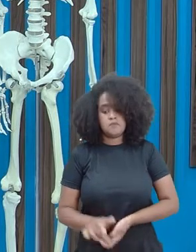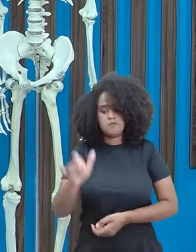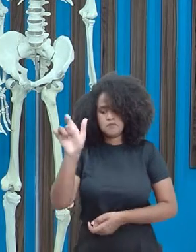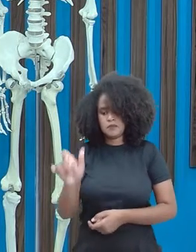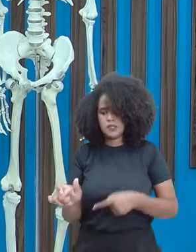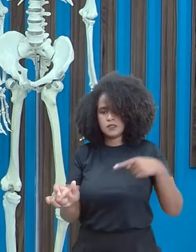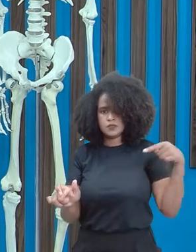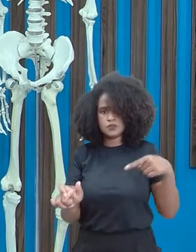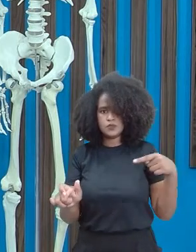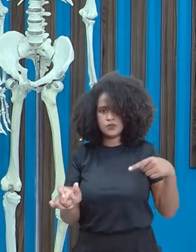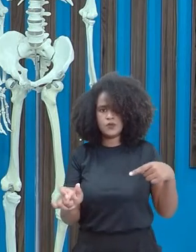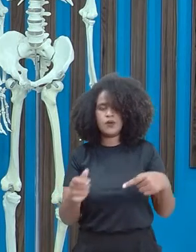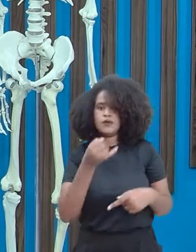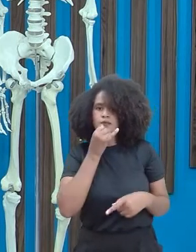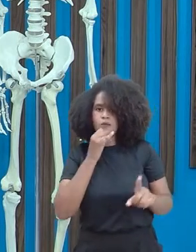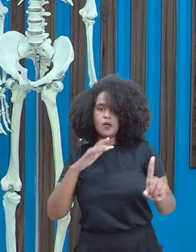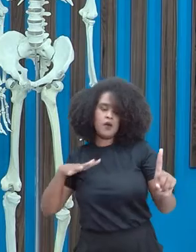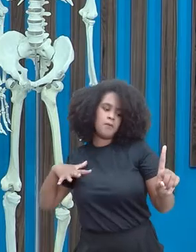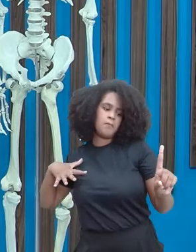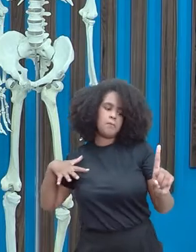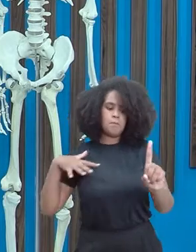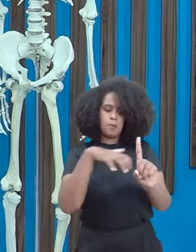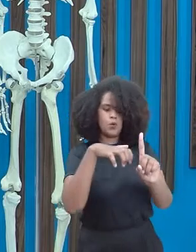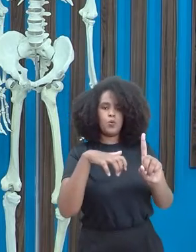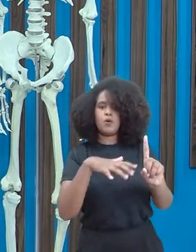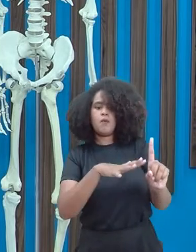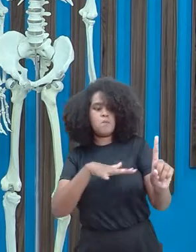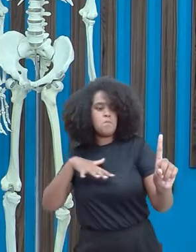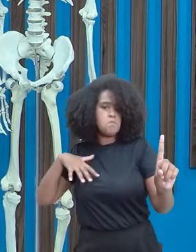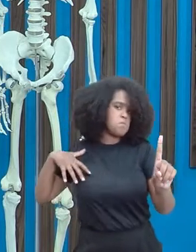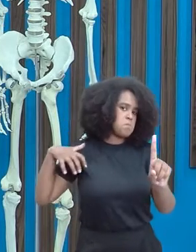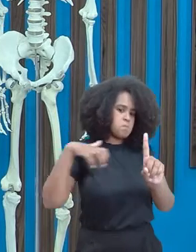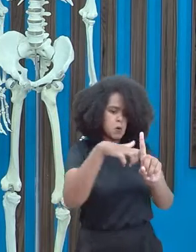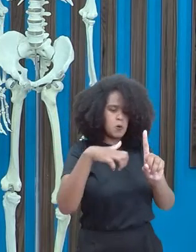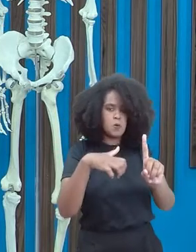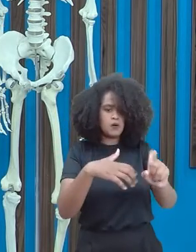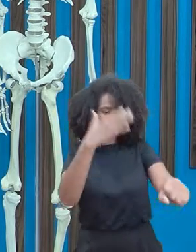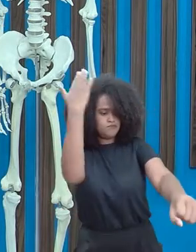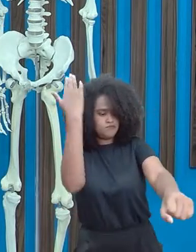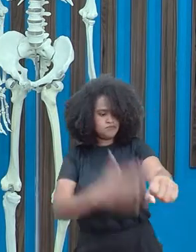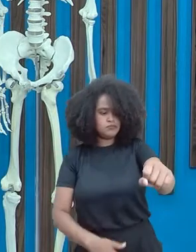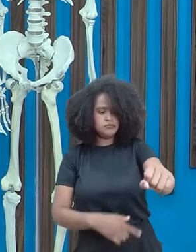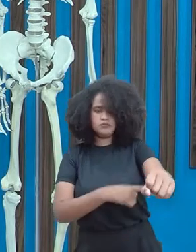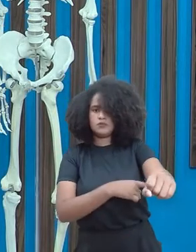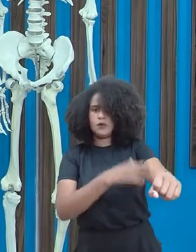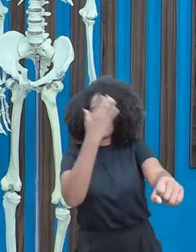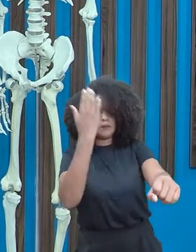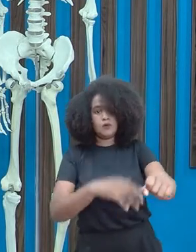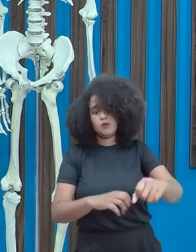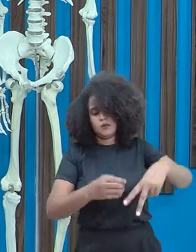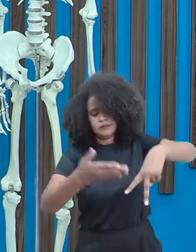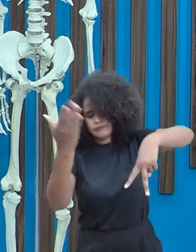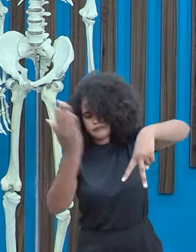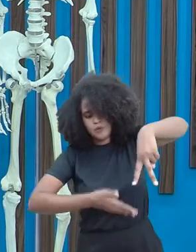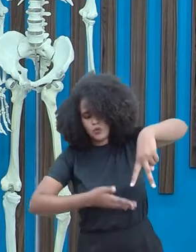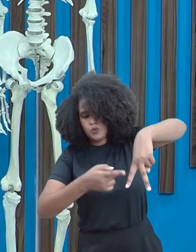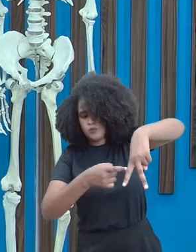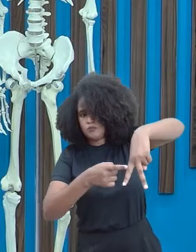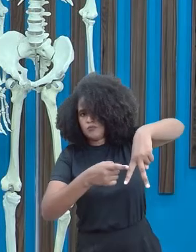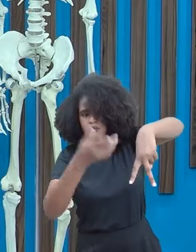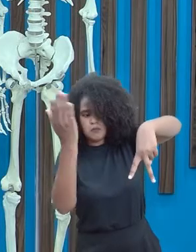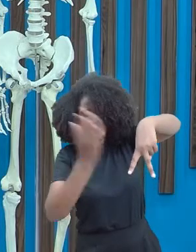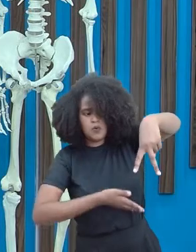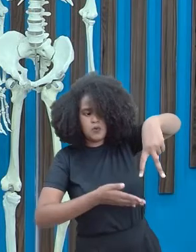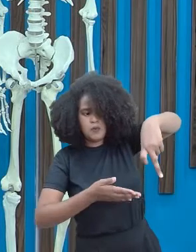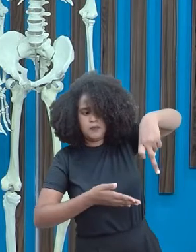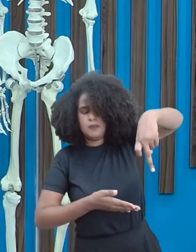pessoa, que sofre um acidente, né, e nesse acidente fica mutilado, ou seja, perde uma perna, um dos membros.